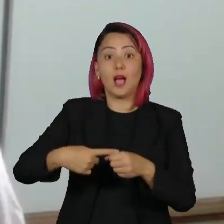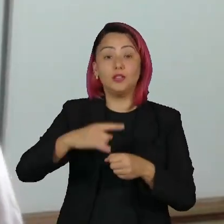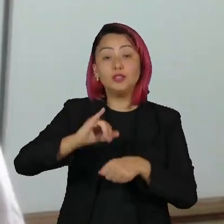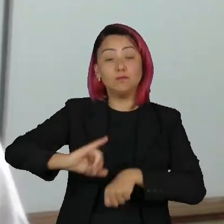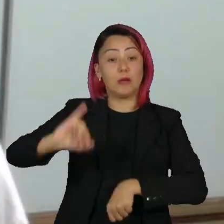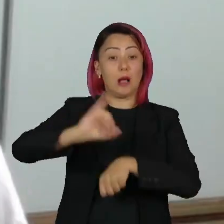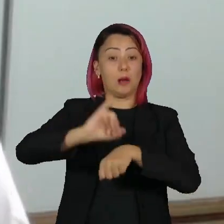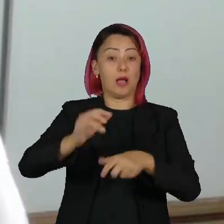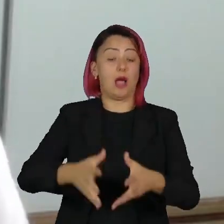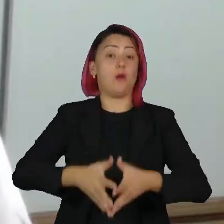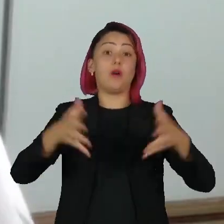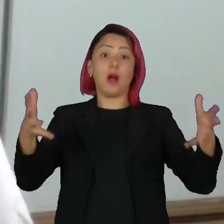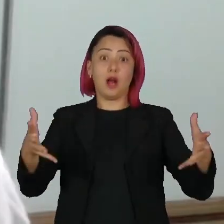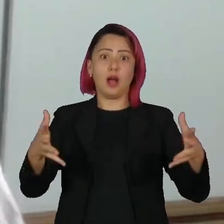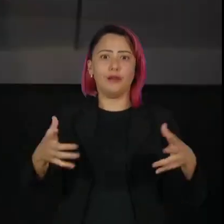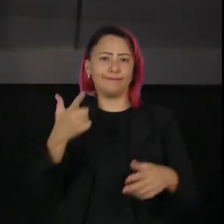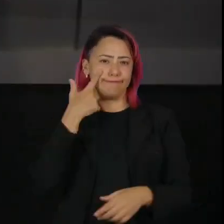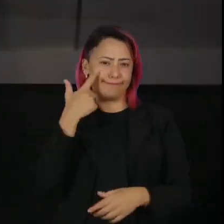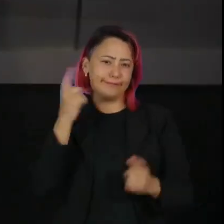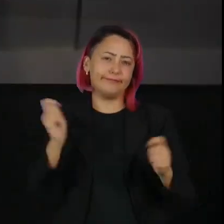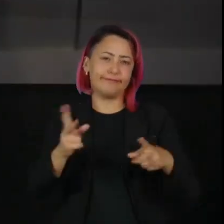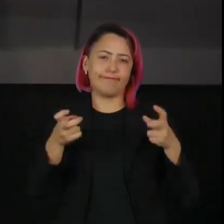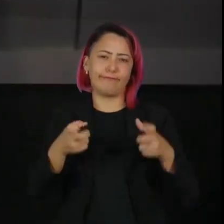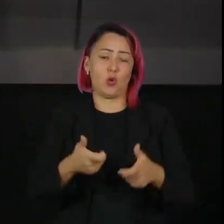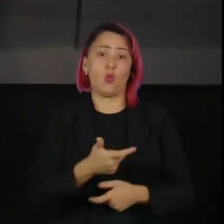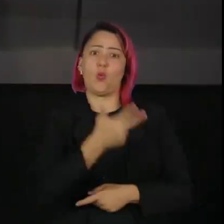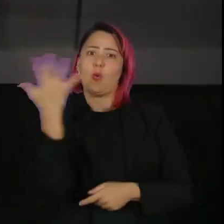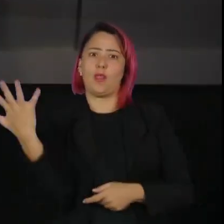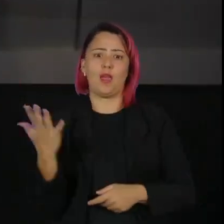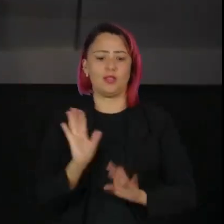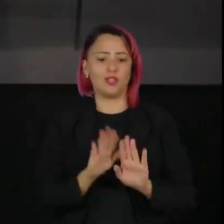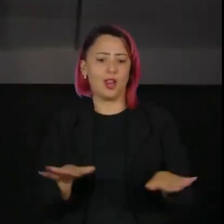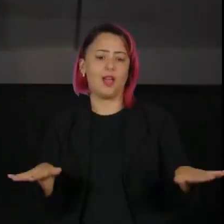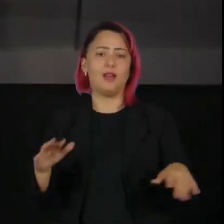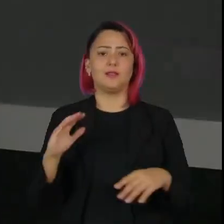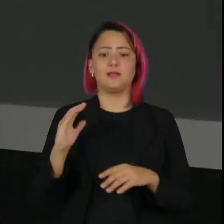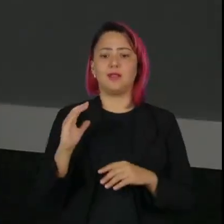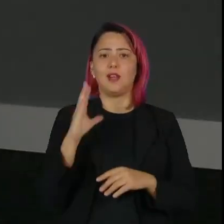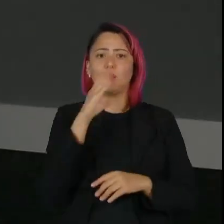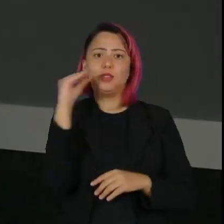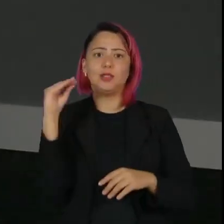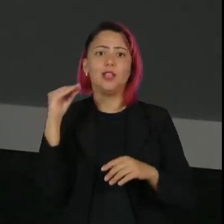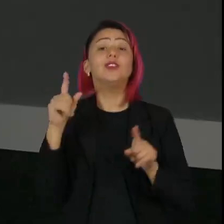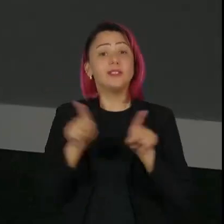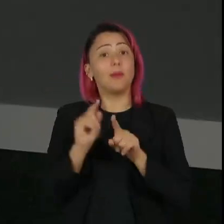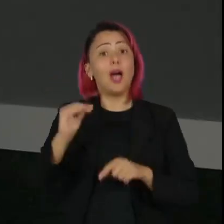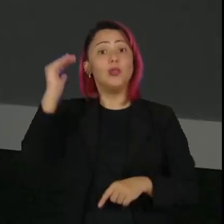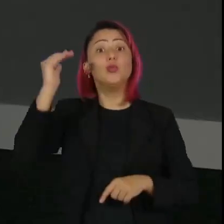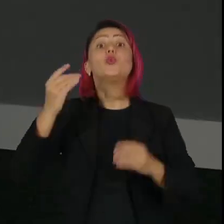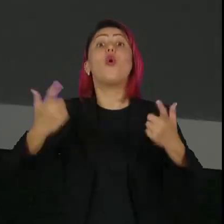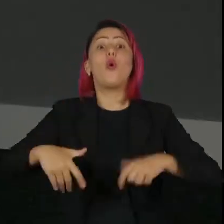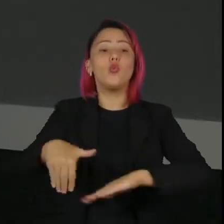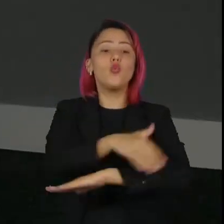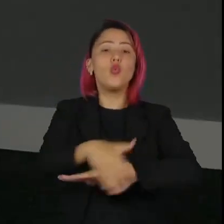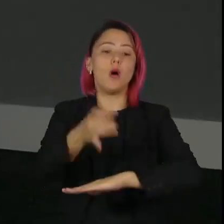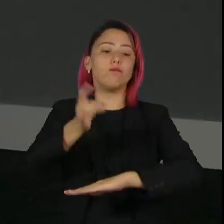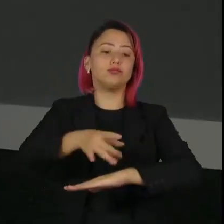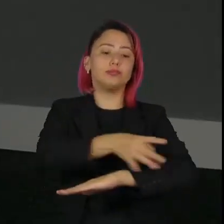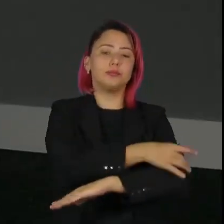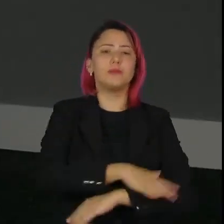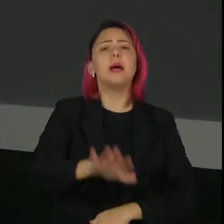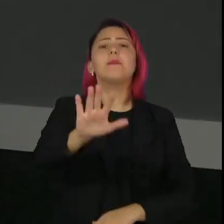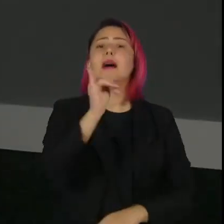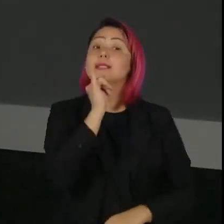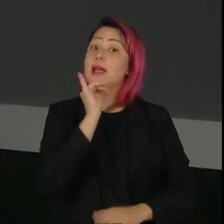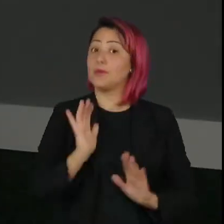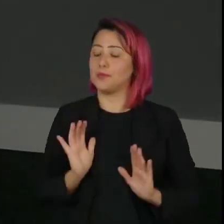a quantidade de crianças, adolescentes, pessoas adultas em situação de rua. Qual é a diferença dessa condição de jovem aprendiz